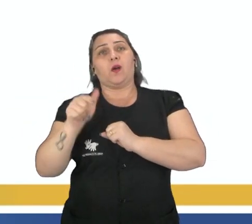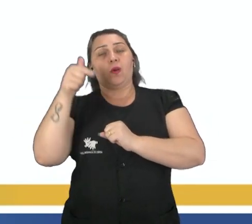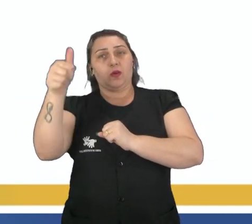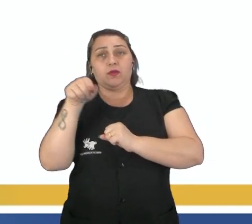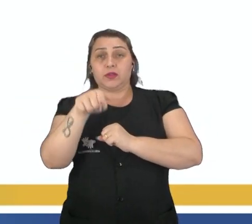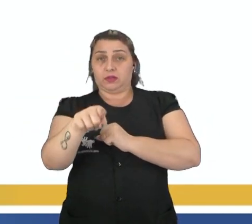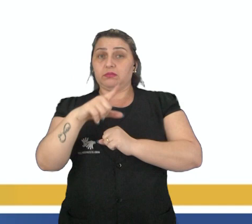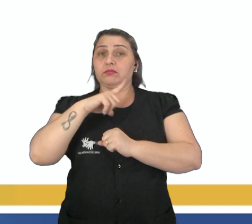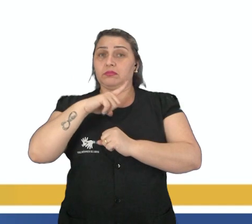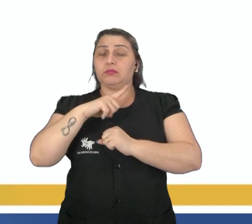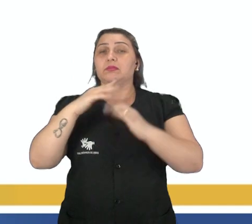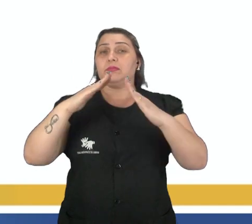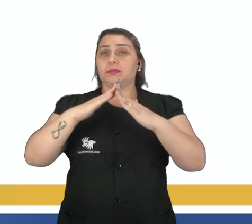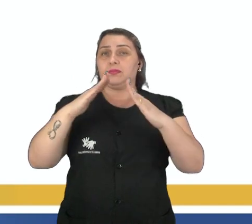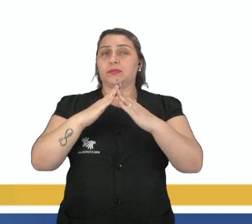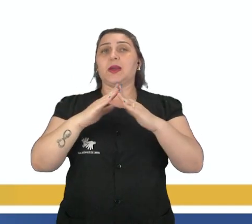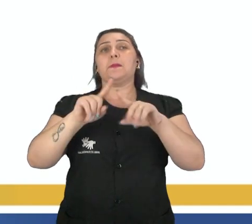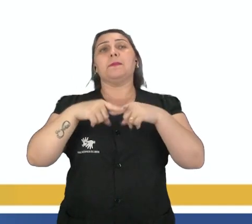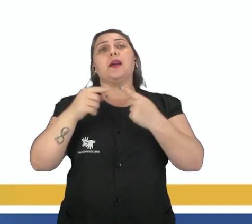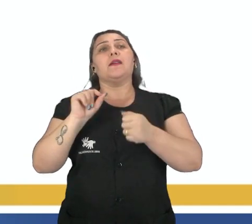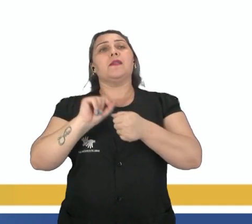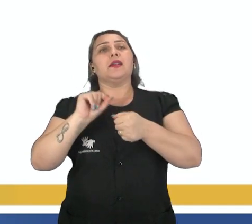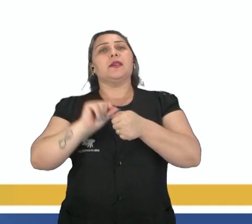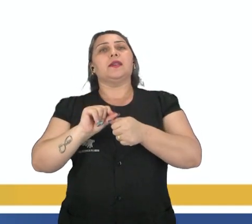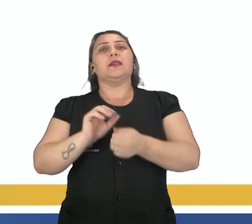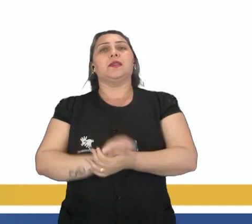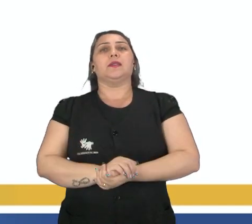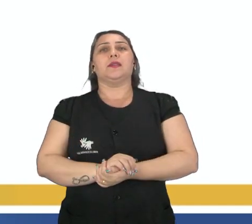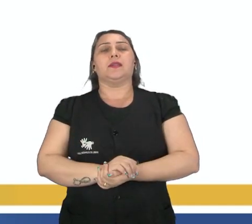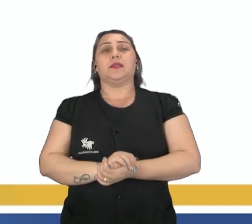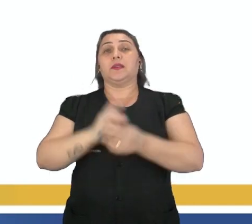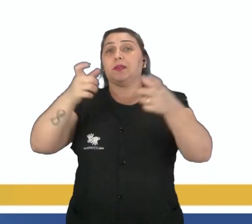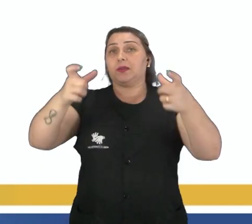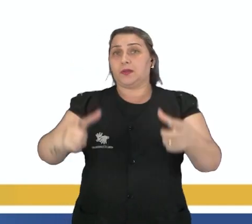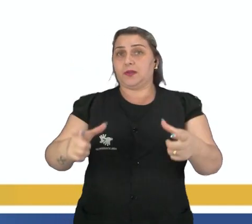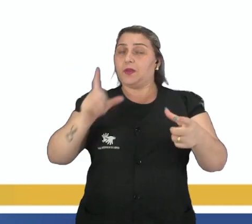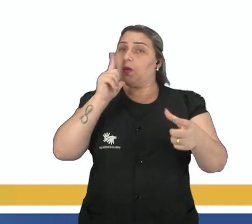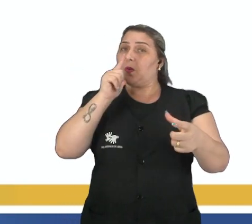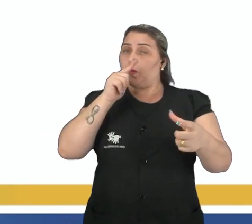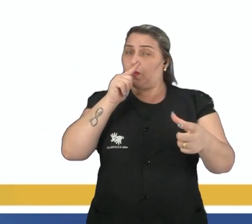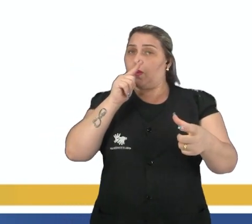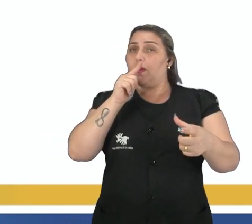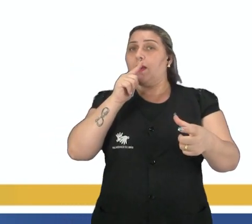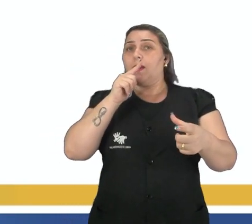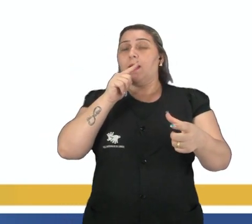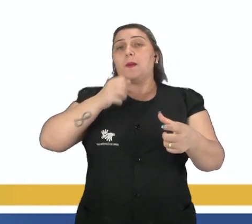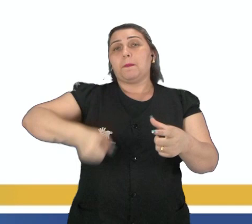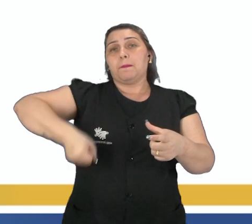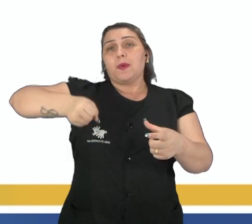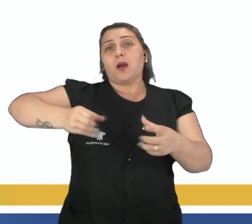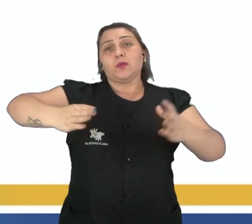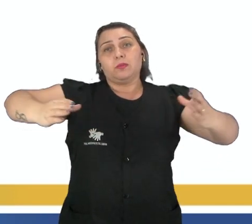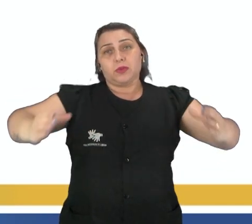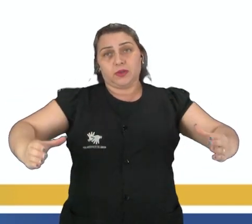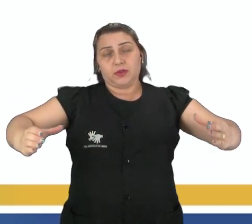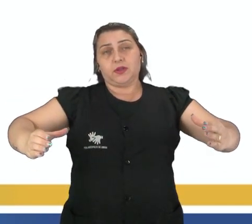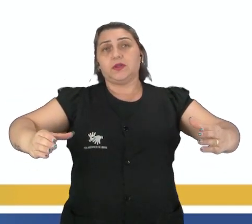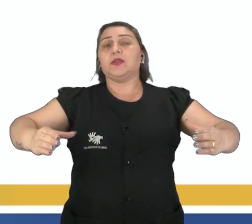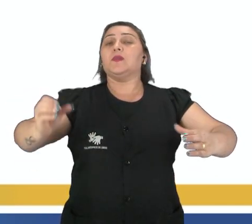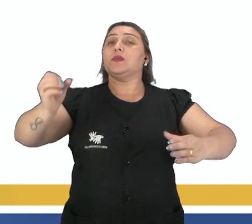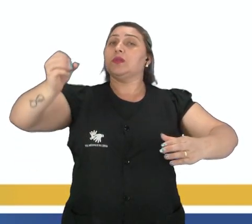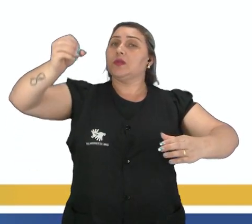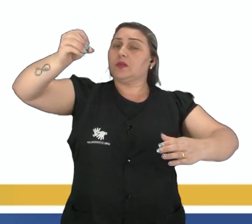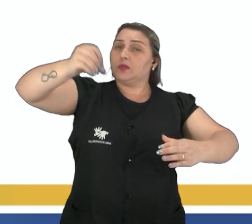materiais que você tem aí na sua casa. Mas o que você vai fazer? Nesse recipiente grande com água, que pode ser um balde, pode ser uma bacia, você